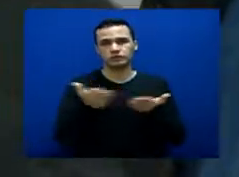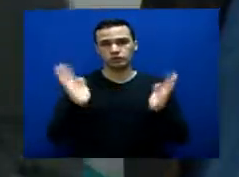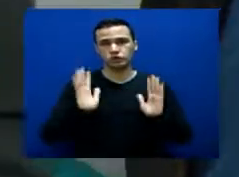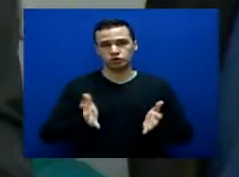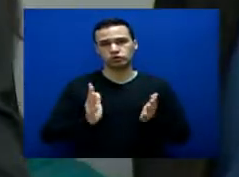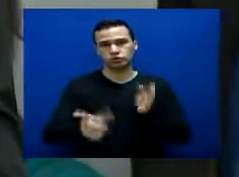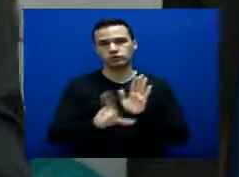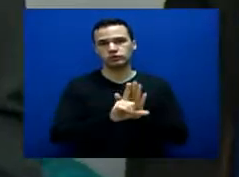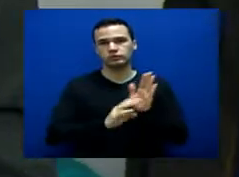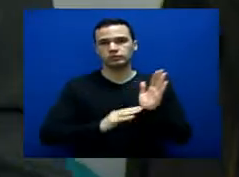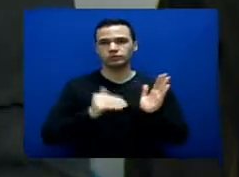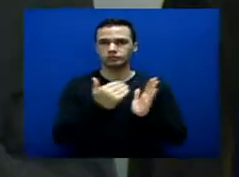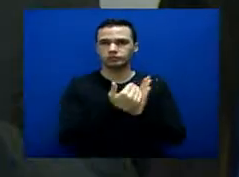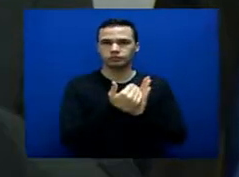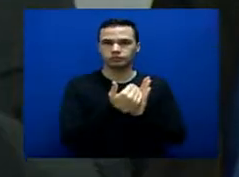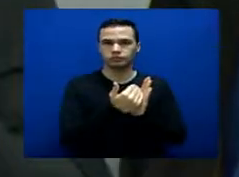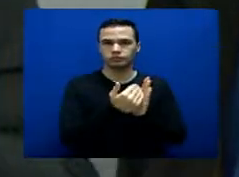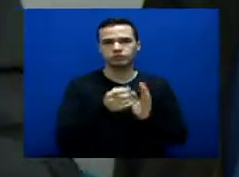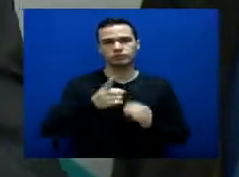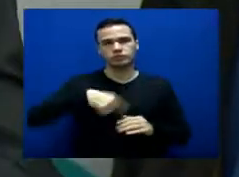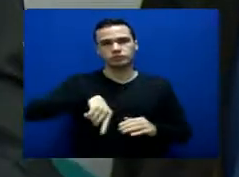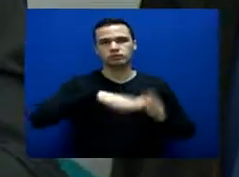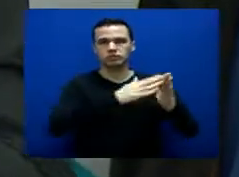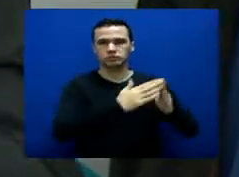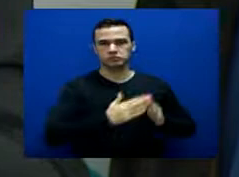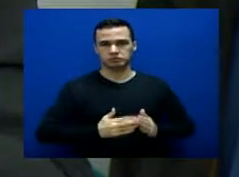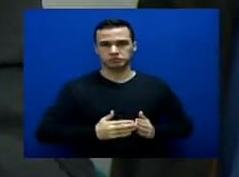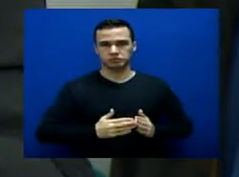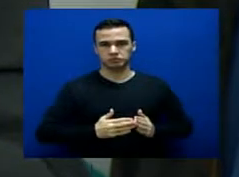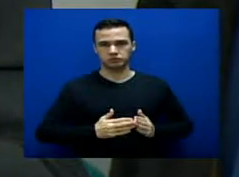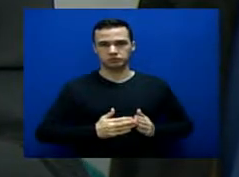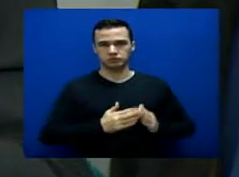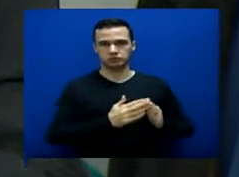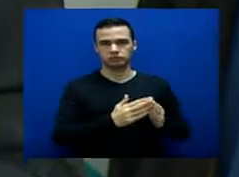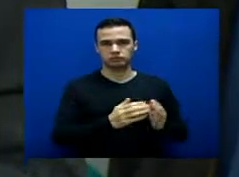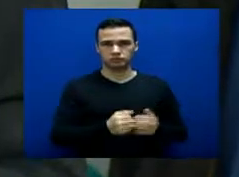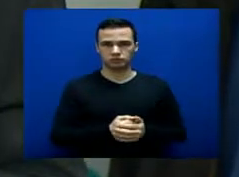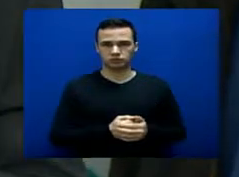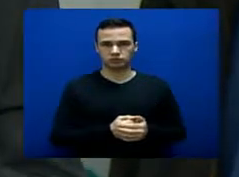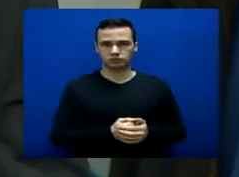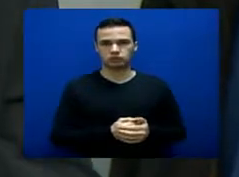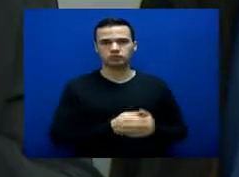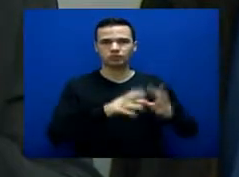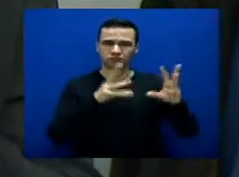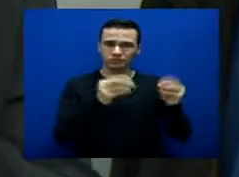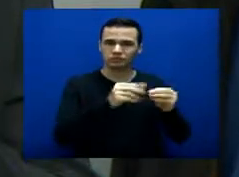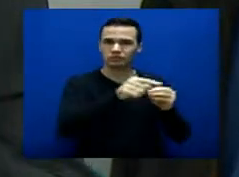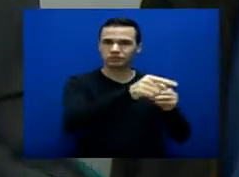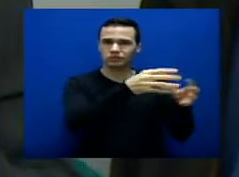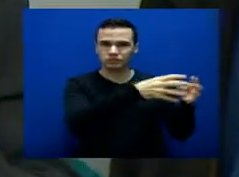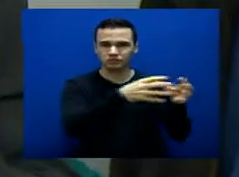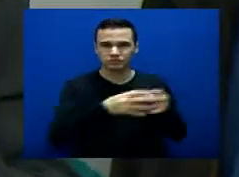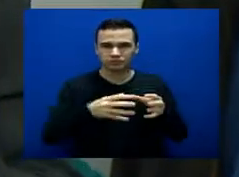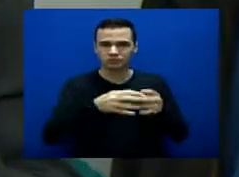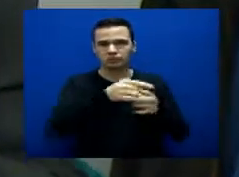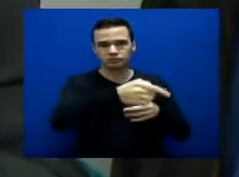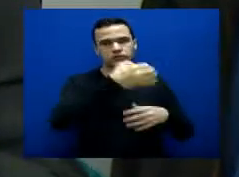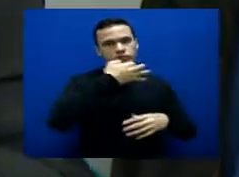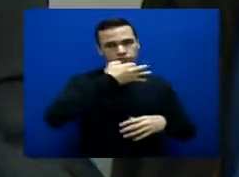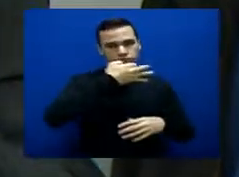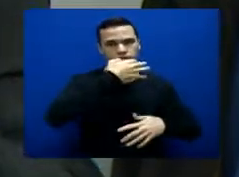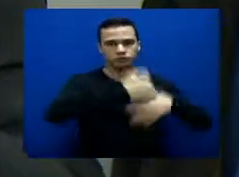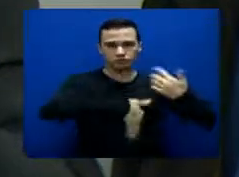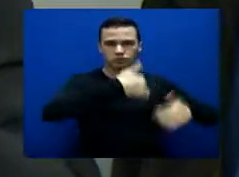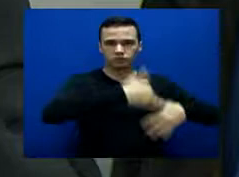foi apresentada uma emenda, que a gente peça para todas as comissões darem os pareceres, a gente